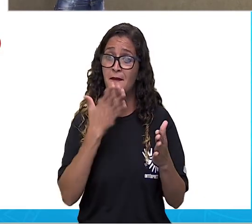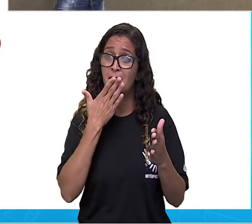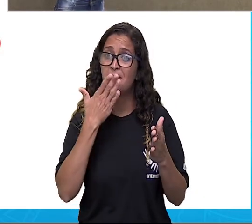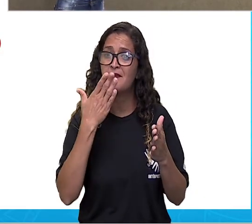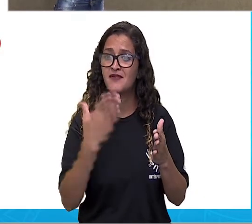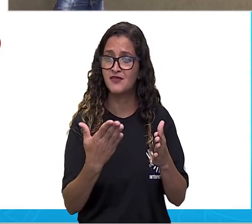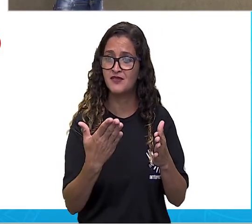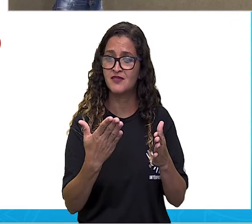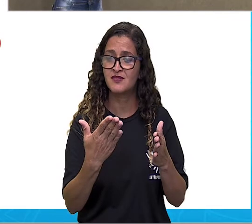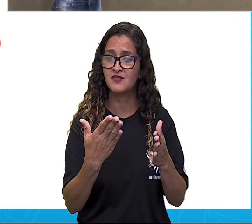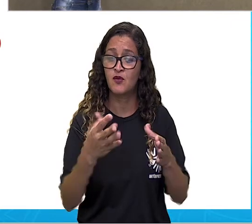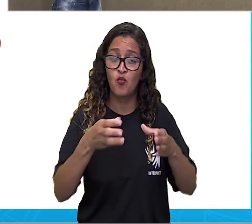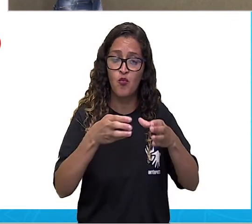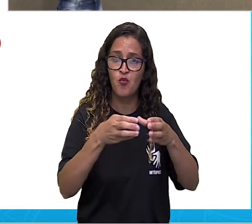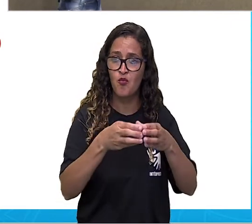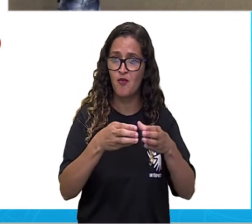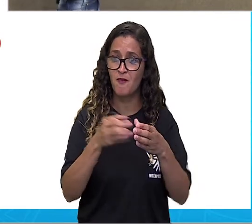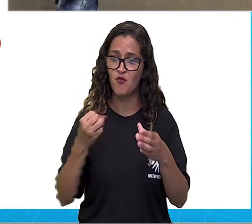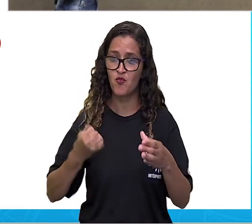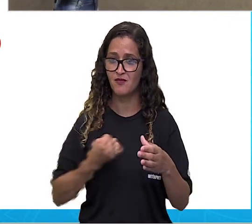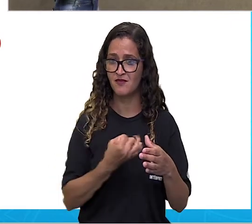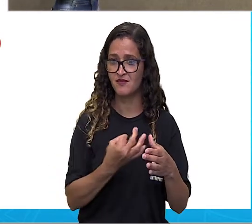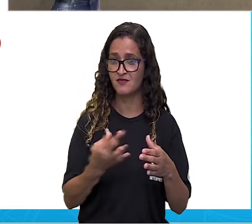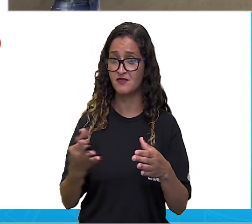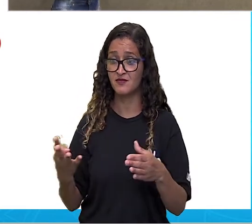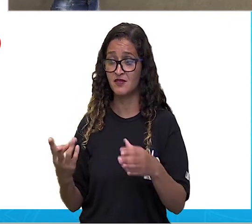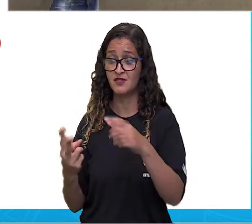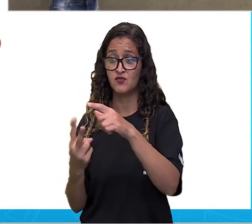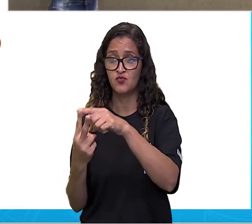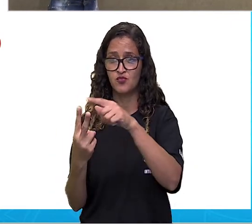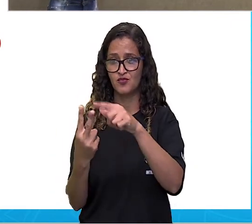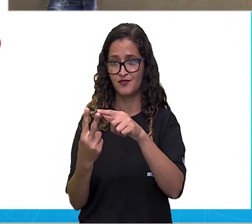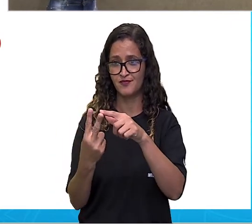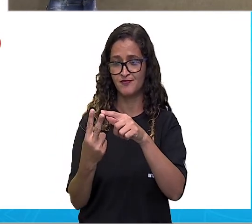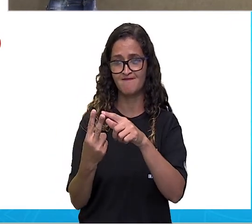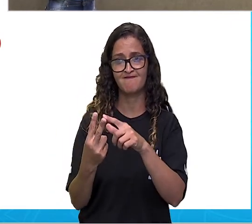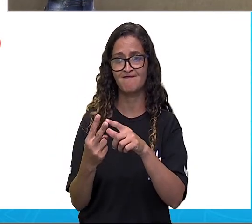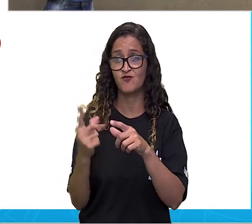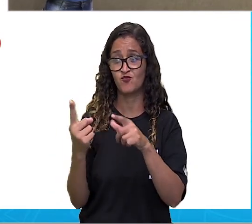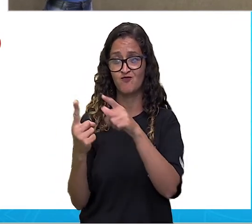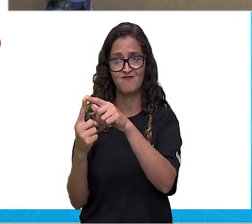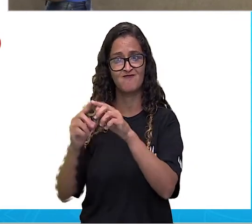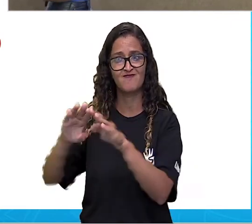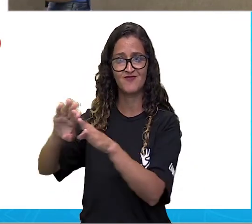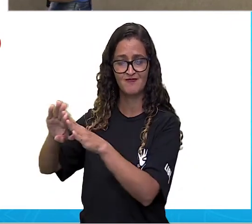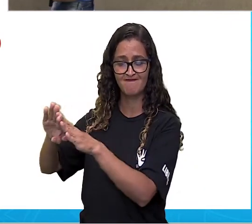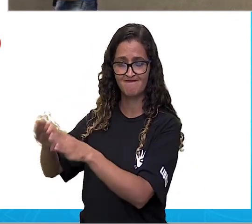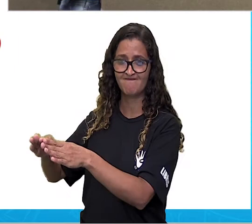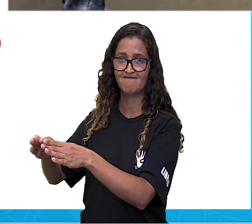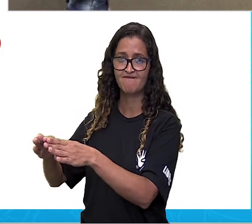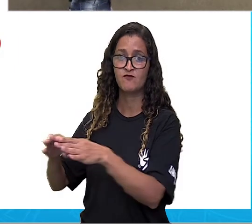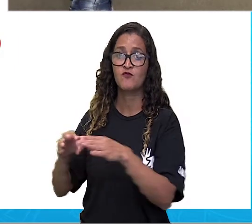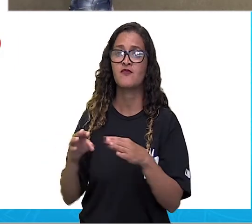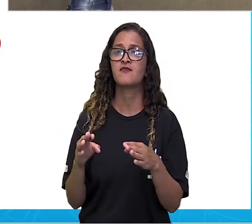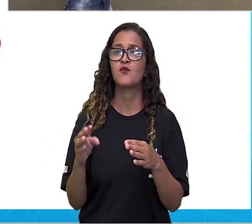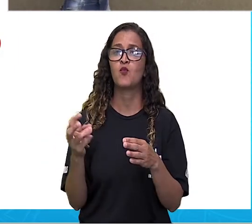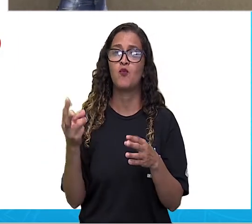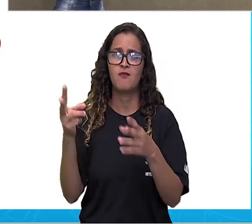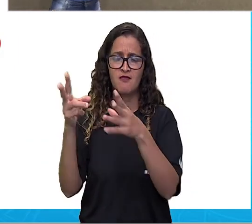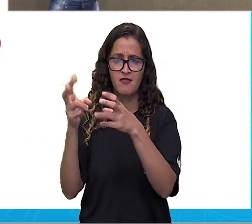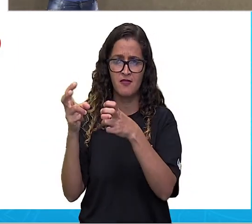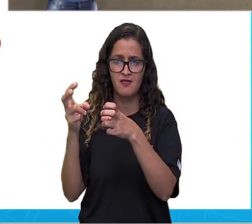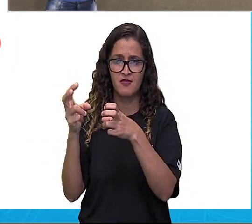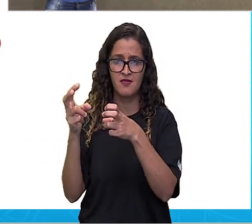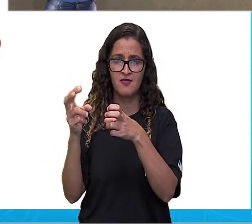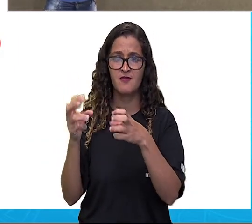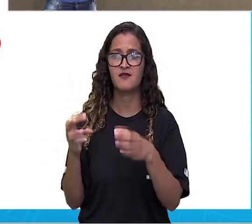você agrupe por quantidade. Então, aquele ali sobrou, você não vai mexer com ele. No de baixo, nós vamos